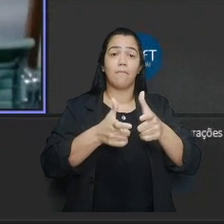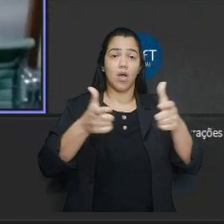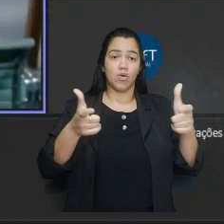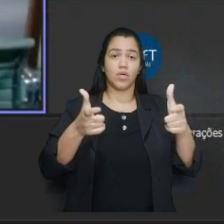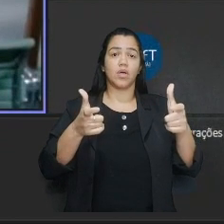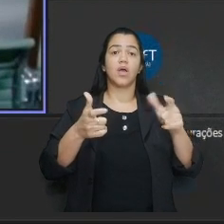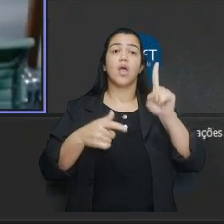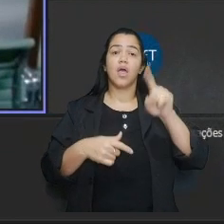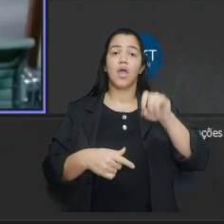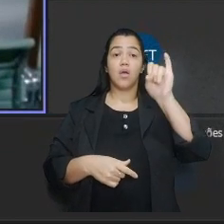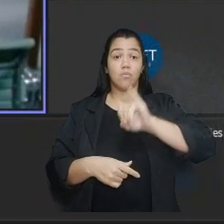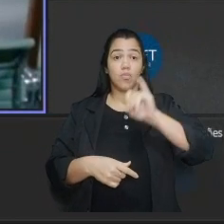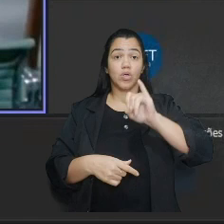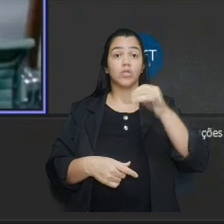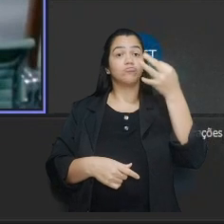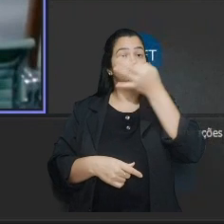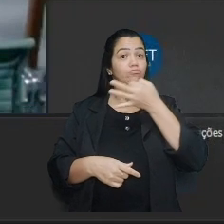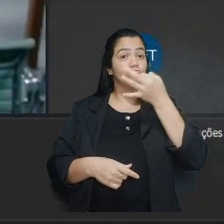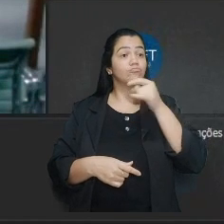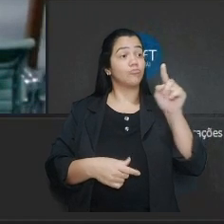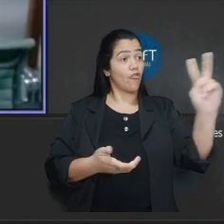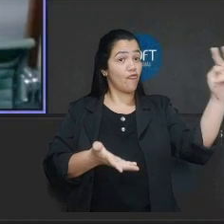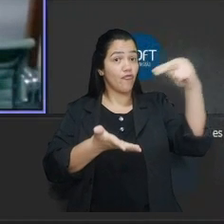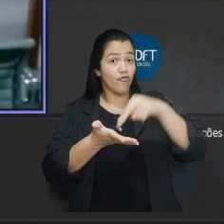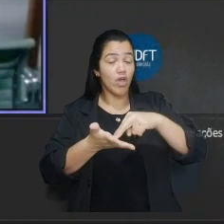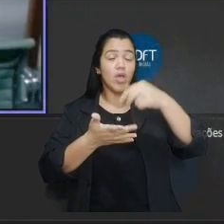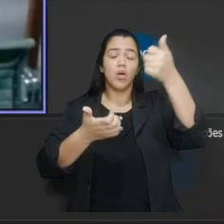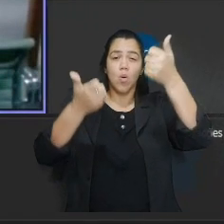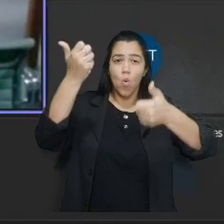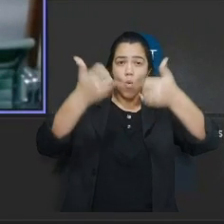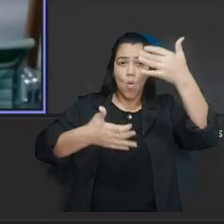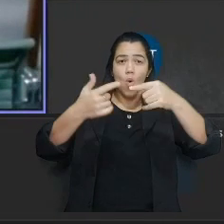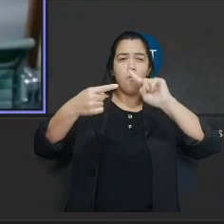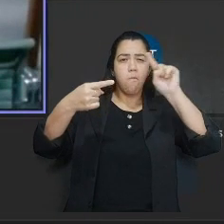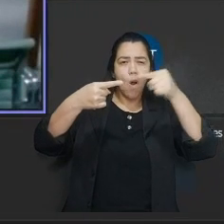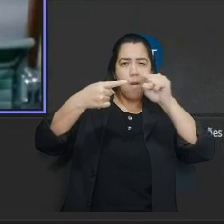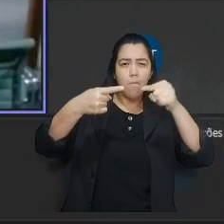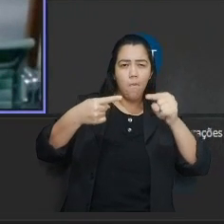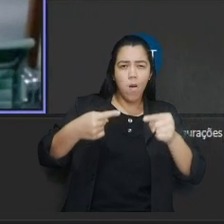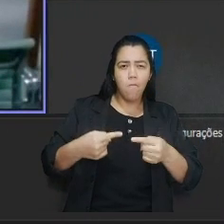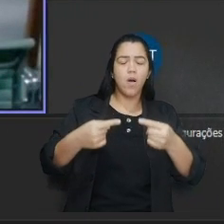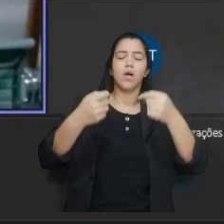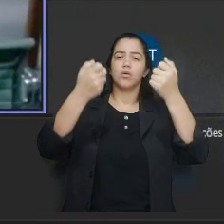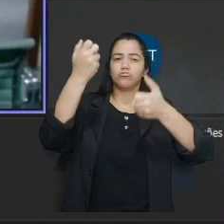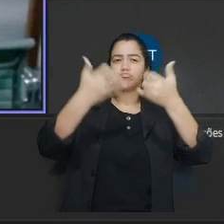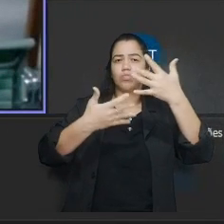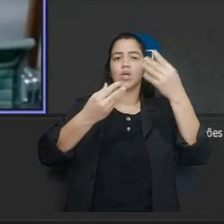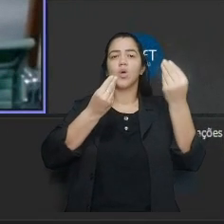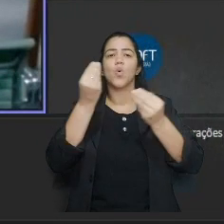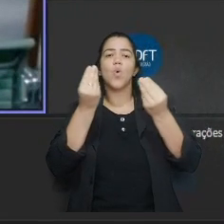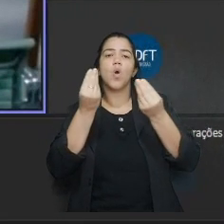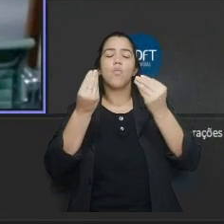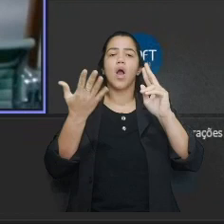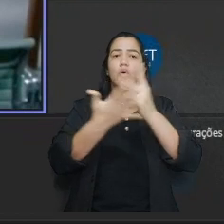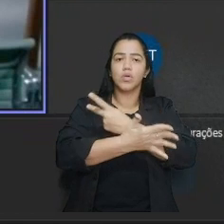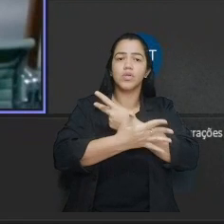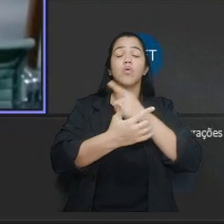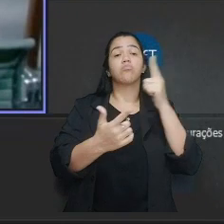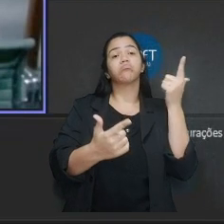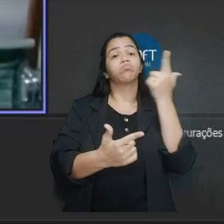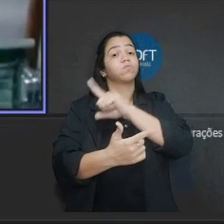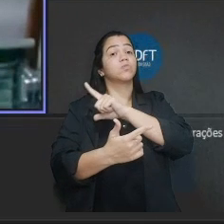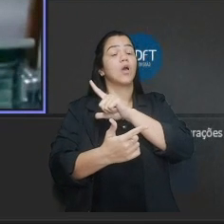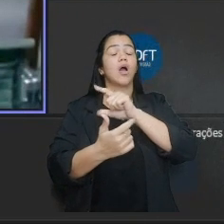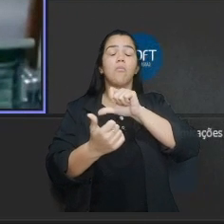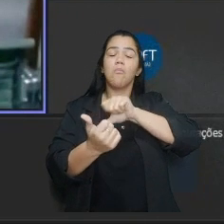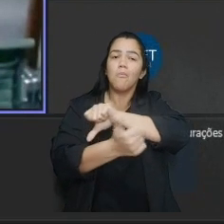provida, ordem concedida, maioria. A importância da sustentação oral, doutora Karine. A senhora veio, pontuou de forma objetiva, direta, enalteceu os